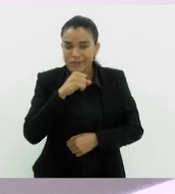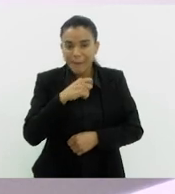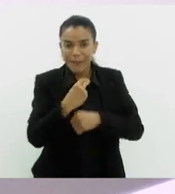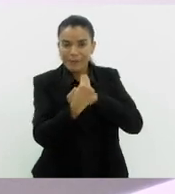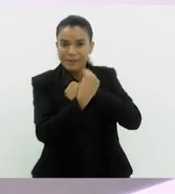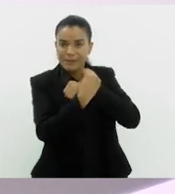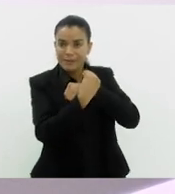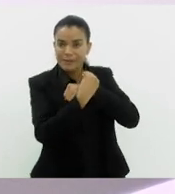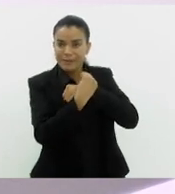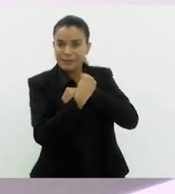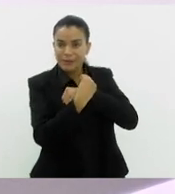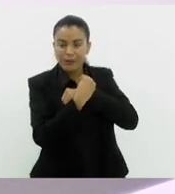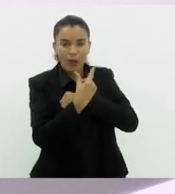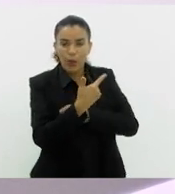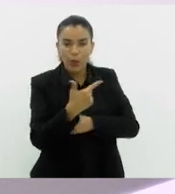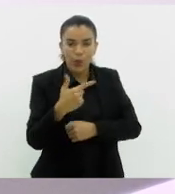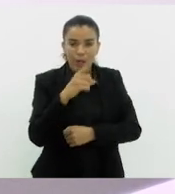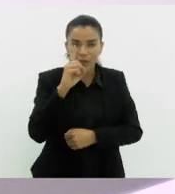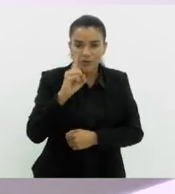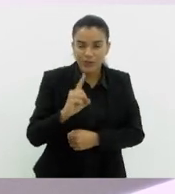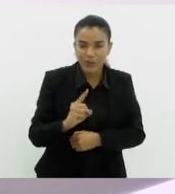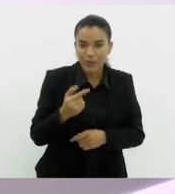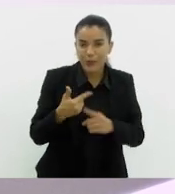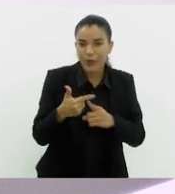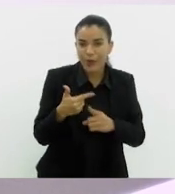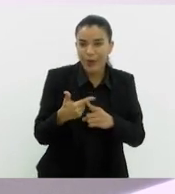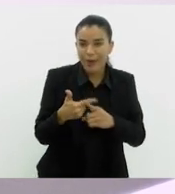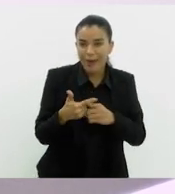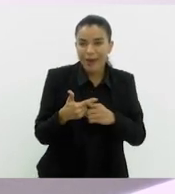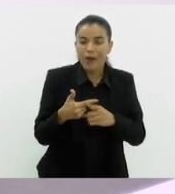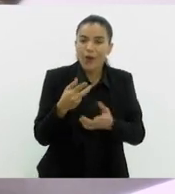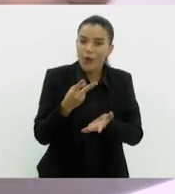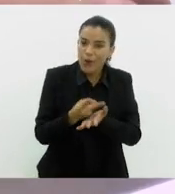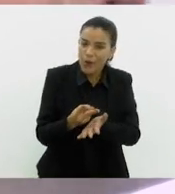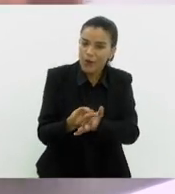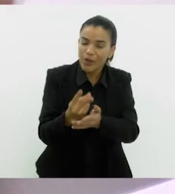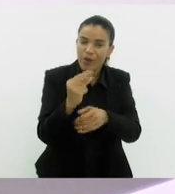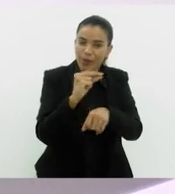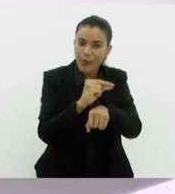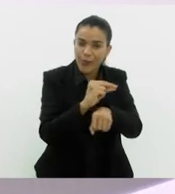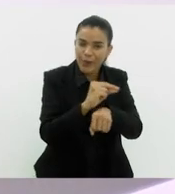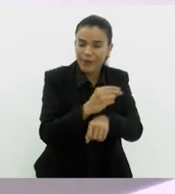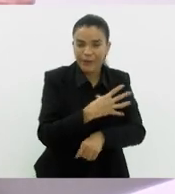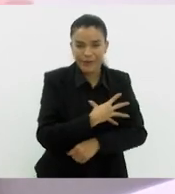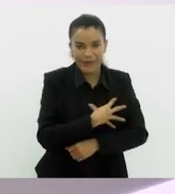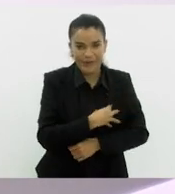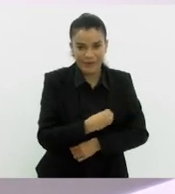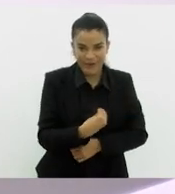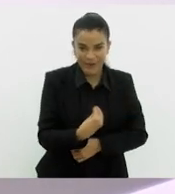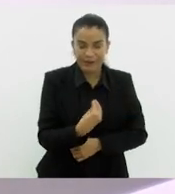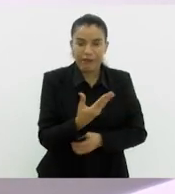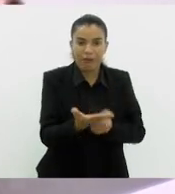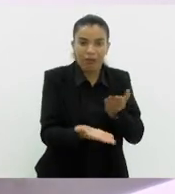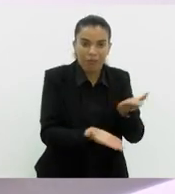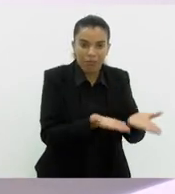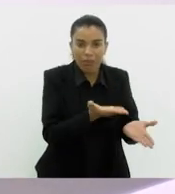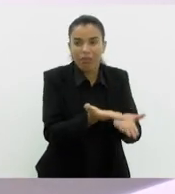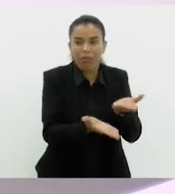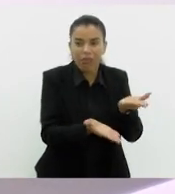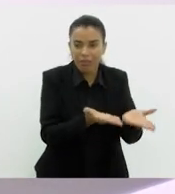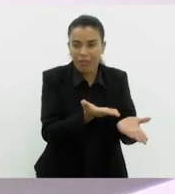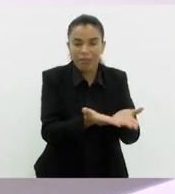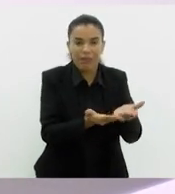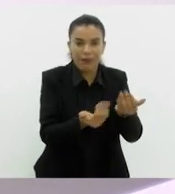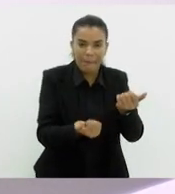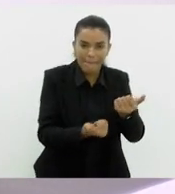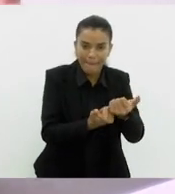cuidado, mas ela não tem esse direito, porque ela também precisa ali continuar servindo de suporte ou